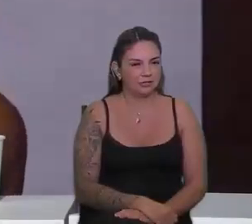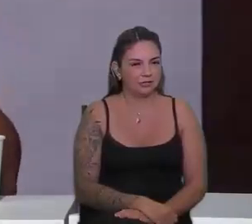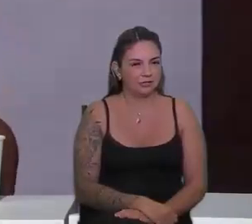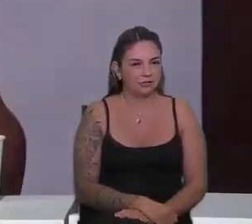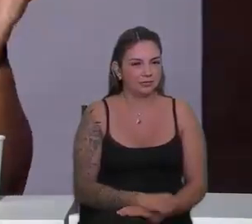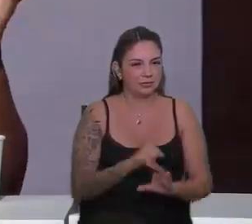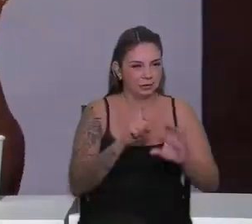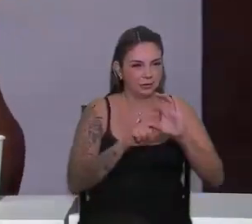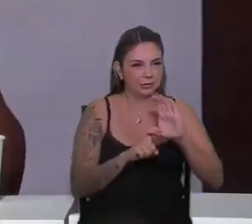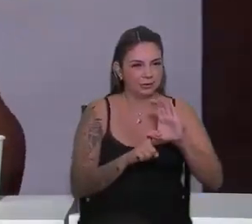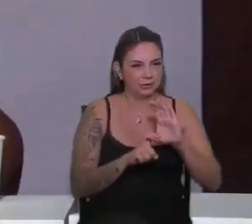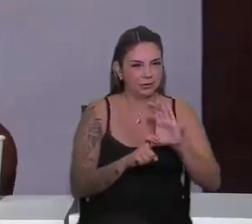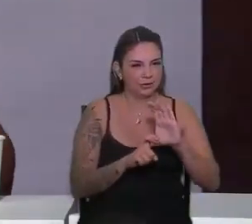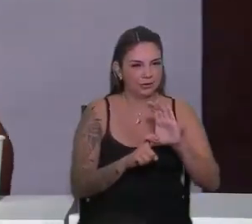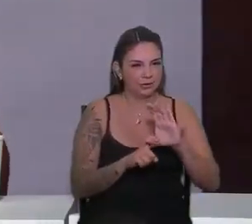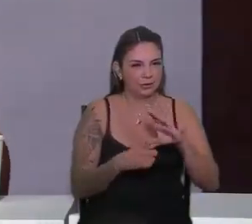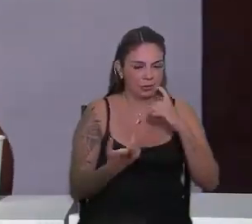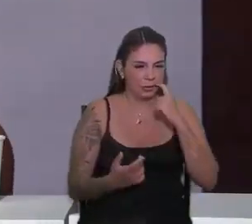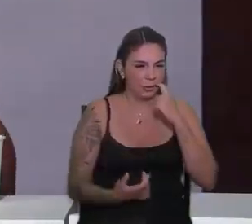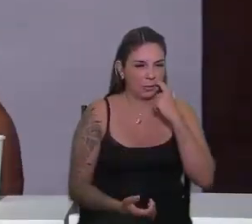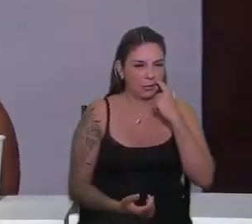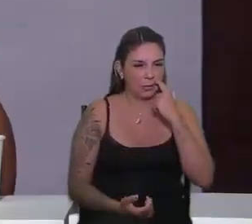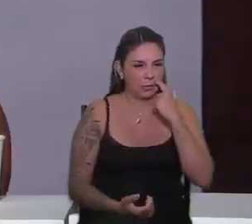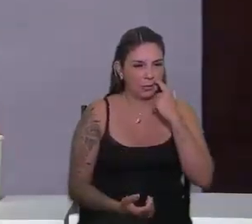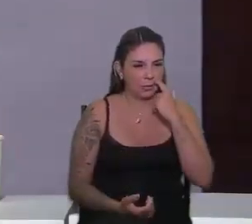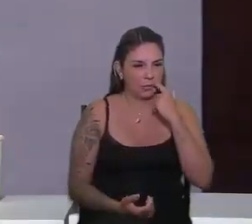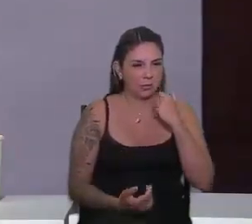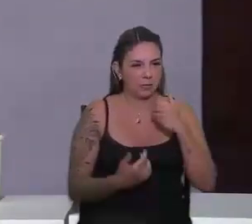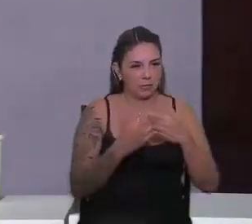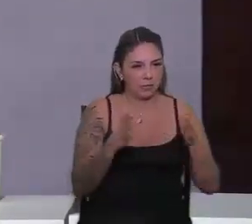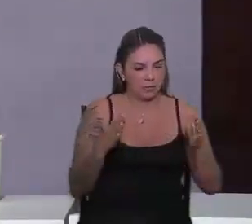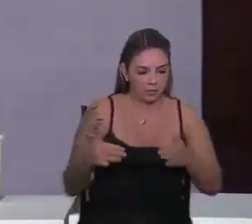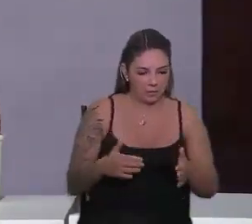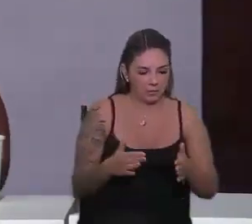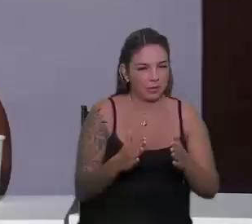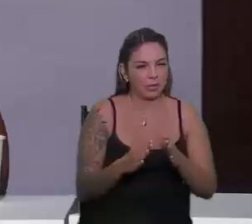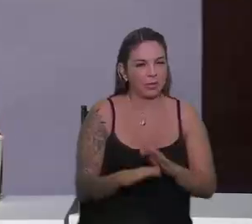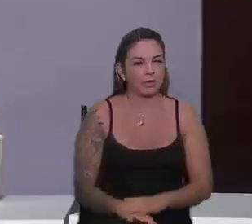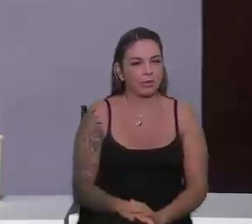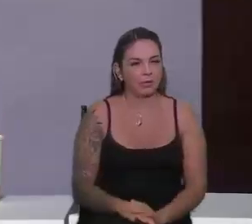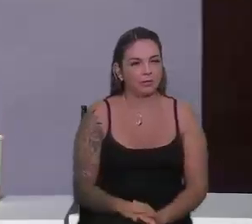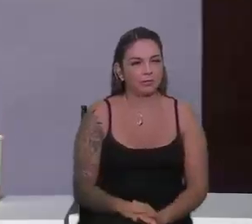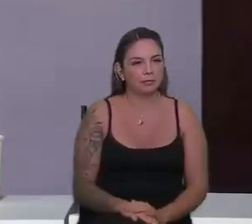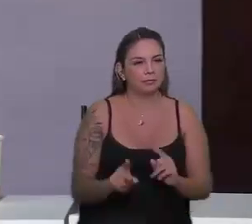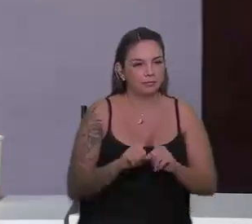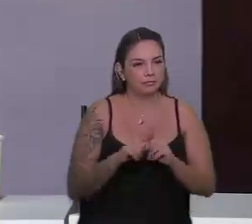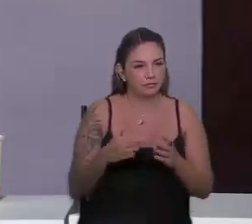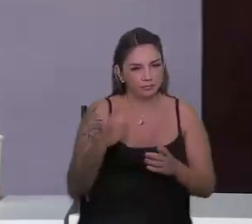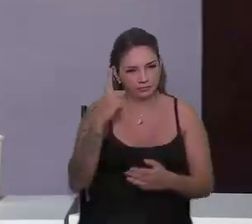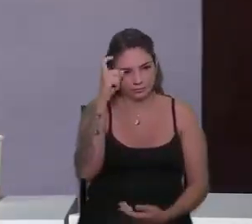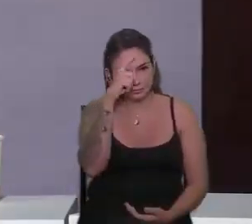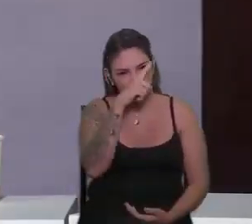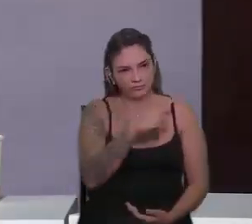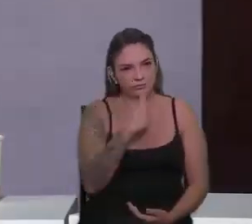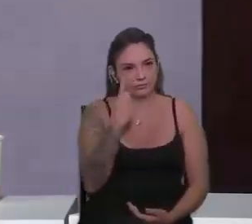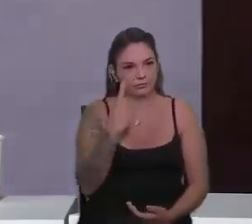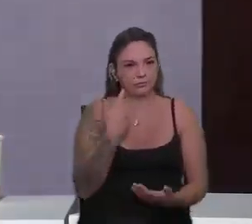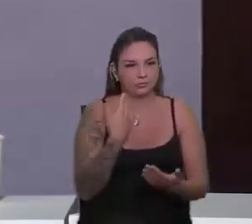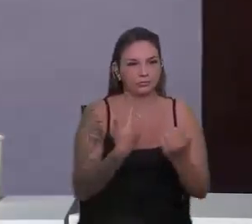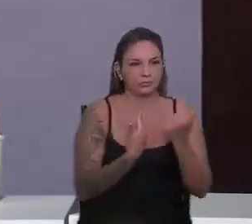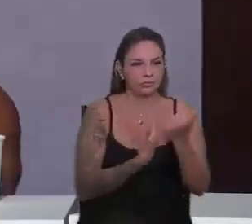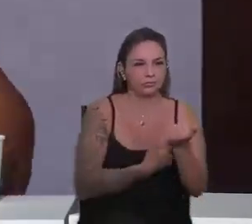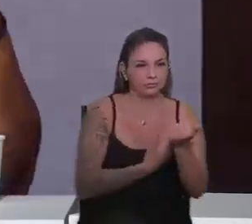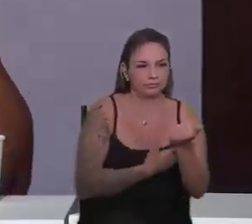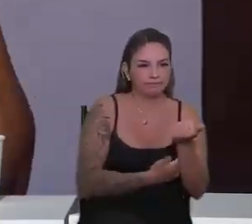ficaram um pouco dependentes dessa curadoria. Então, a gente, toda vez que abre um caminho, né, a gente também abre uma dificuldade, um